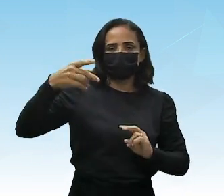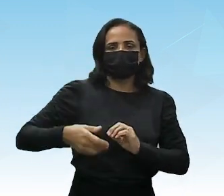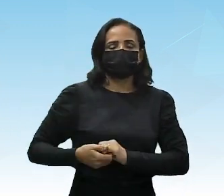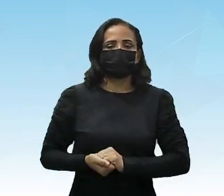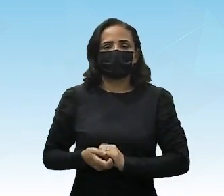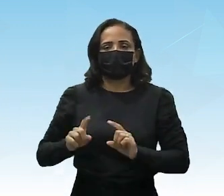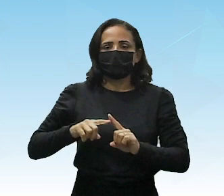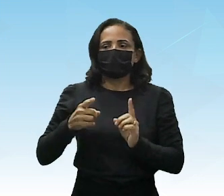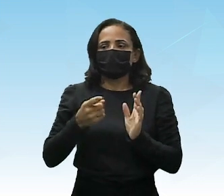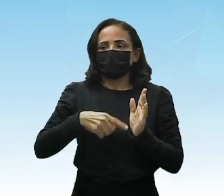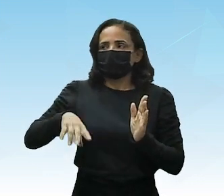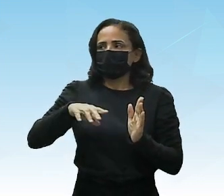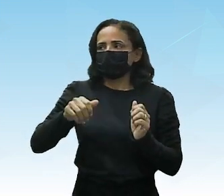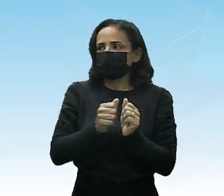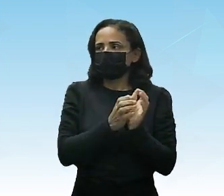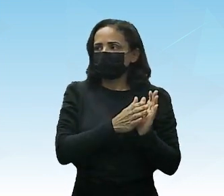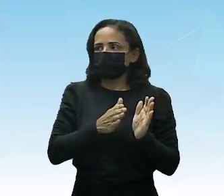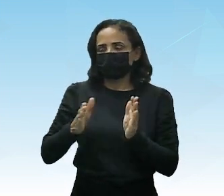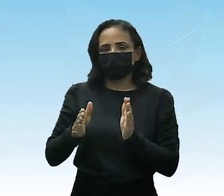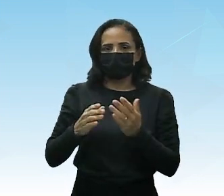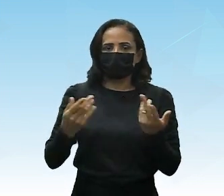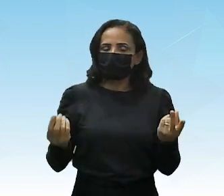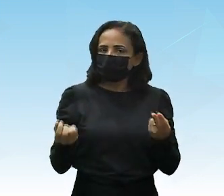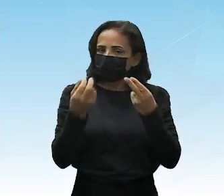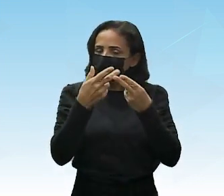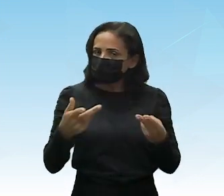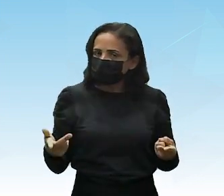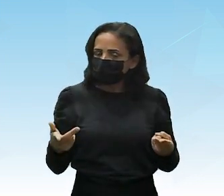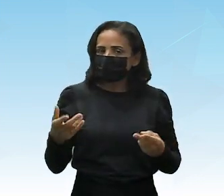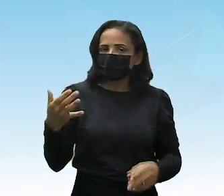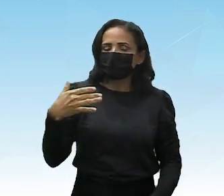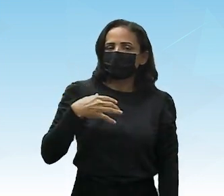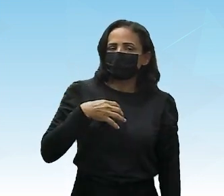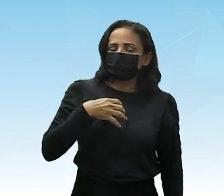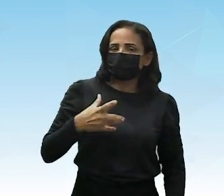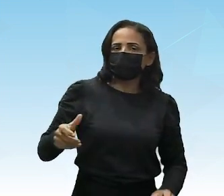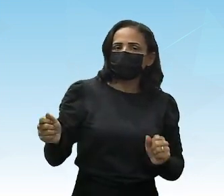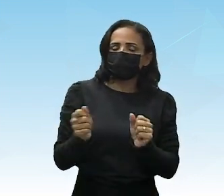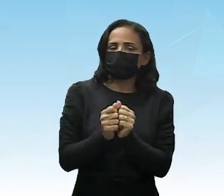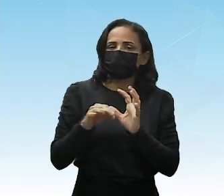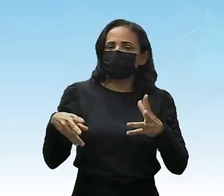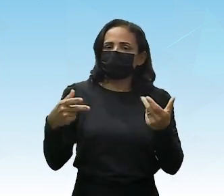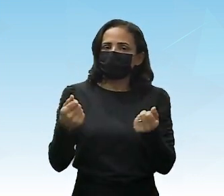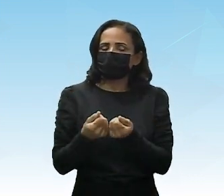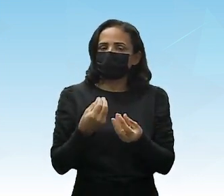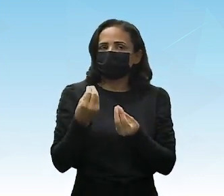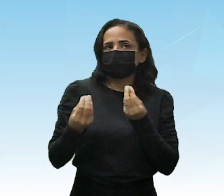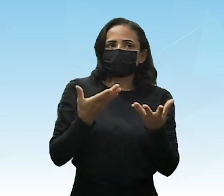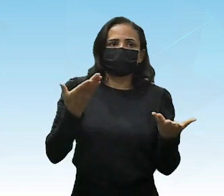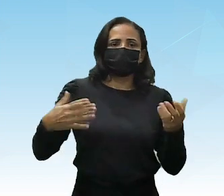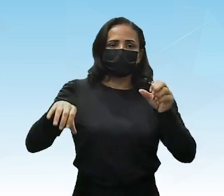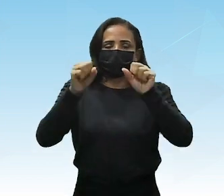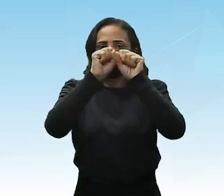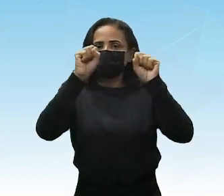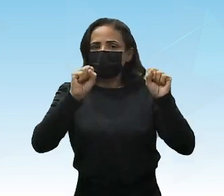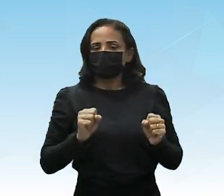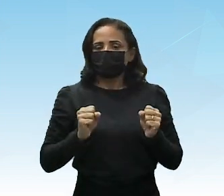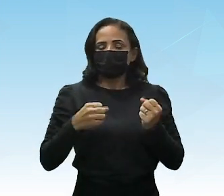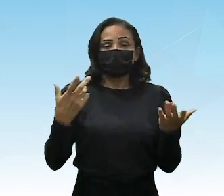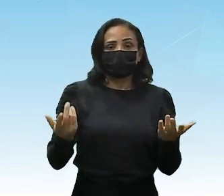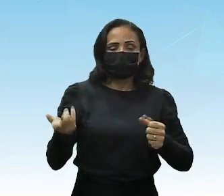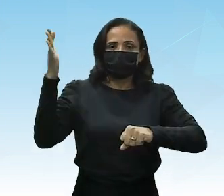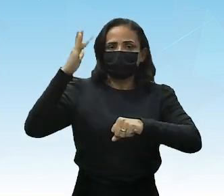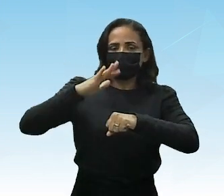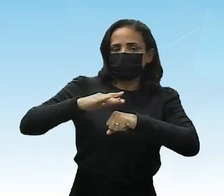Por mais que a gente tente juntar a mesma coisa, por mais que a gente tente juntar tudo, mas eles não são um sistema só. E essa